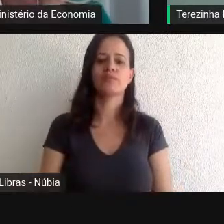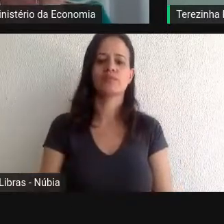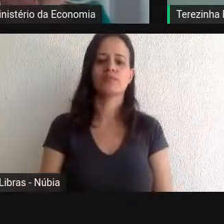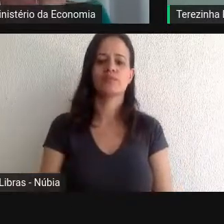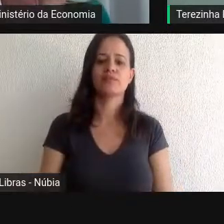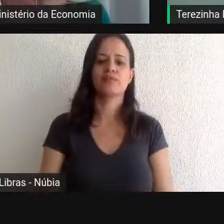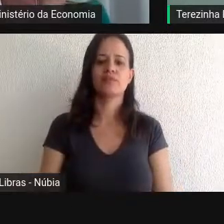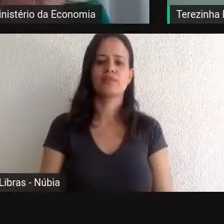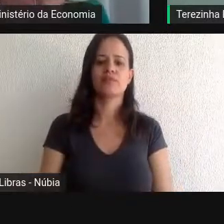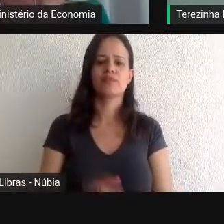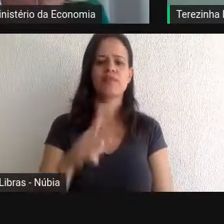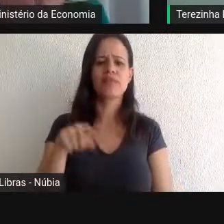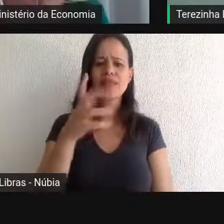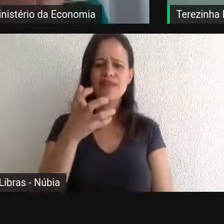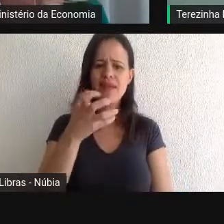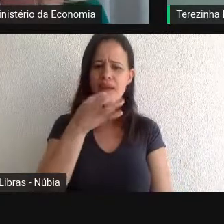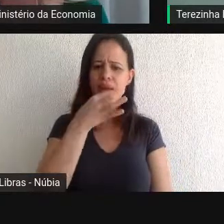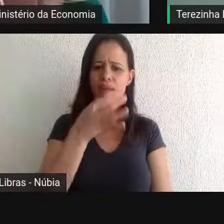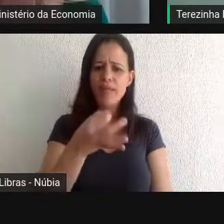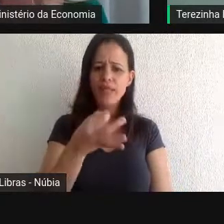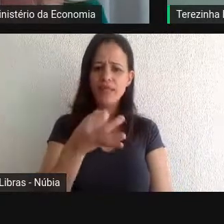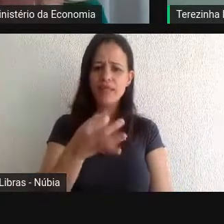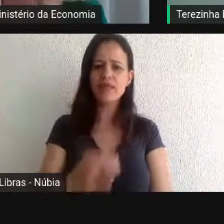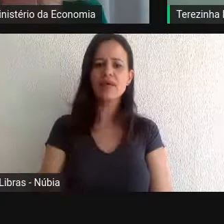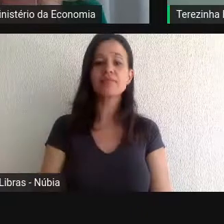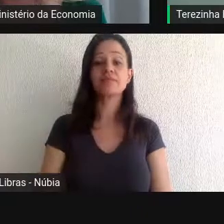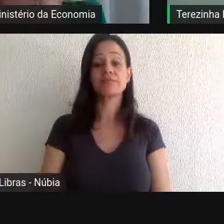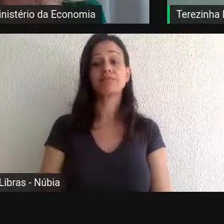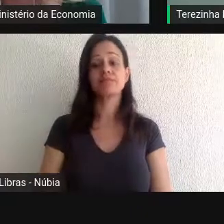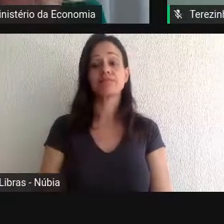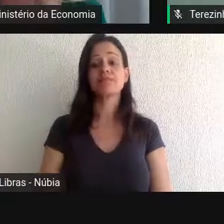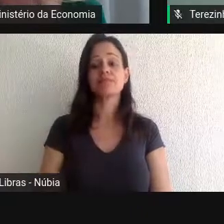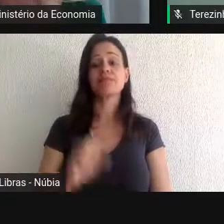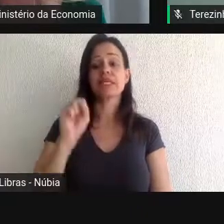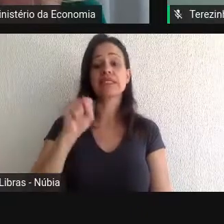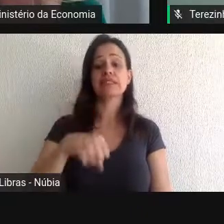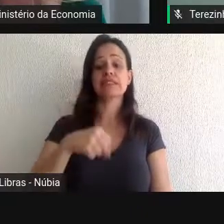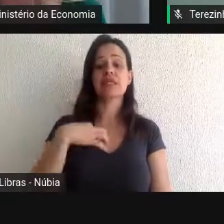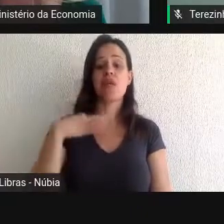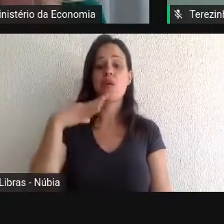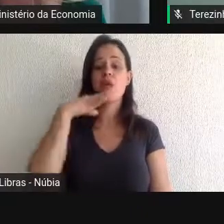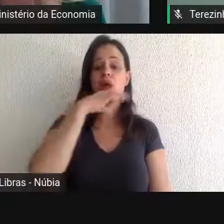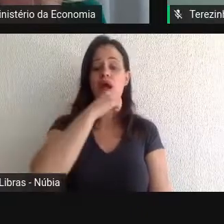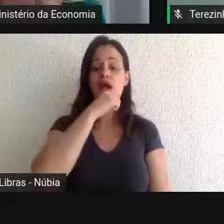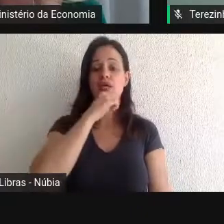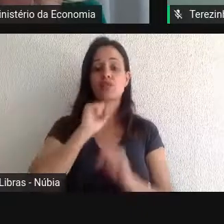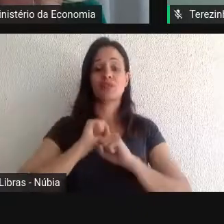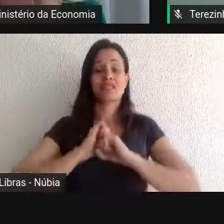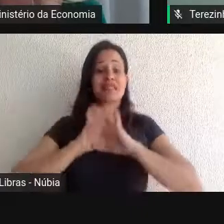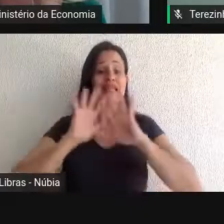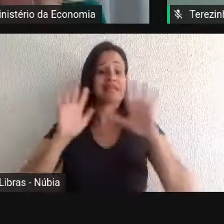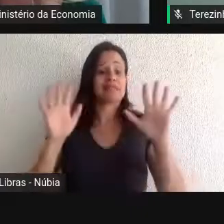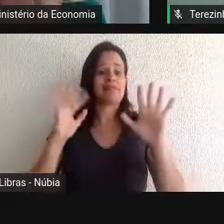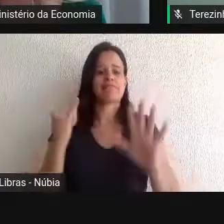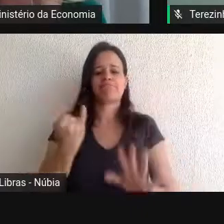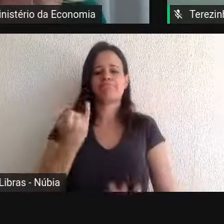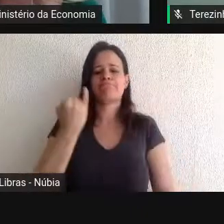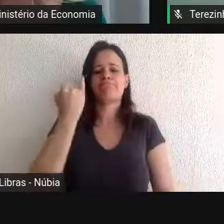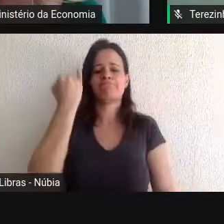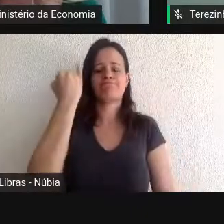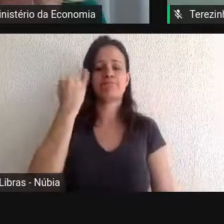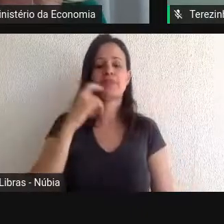Lívia, gostaria de comentar? Sim, eu acho que essa transparência é fundamental e eu acho que não está tão